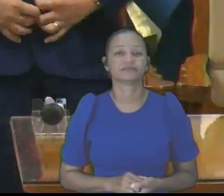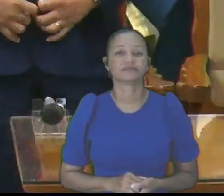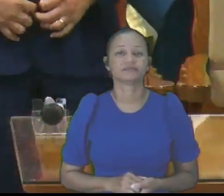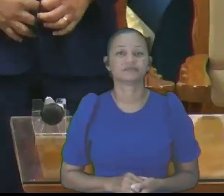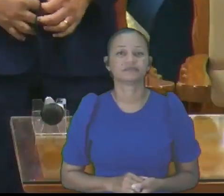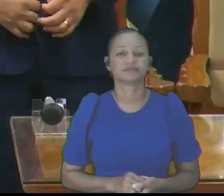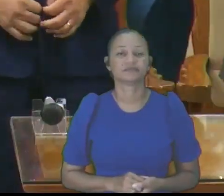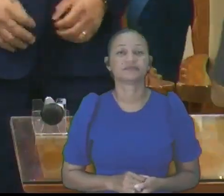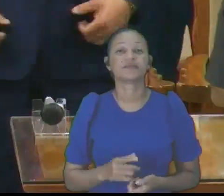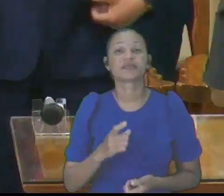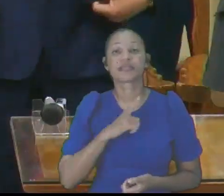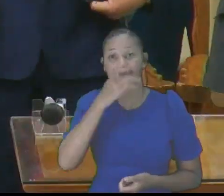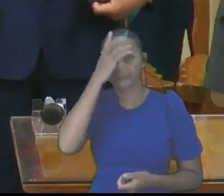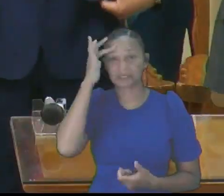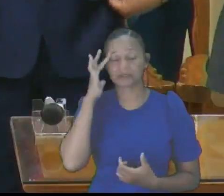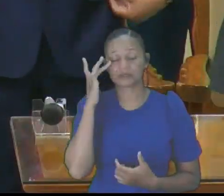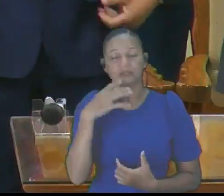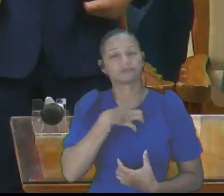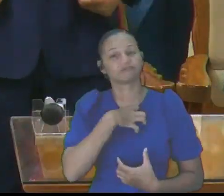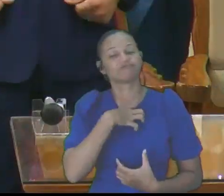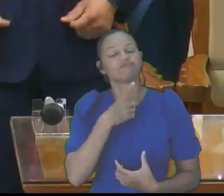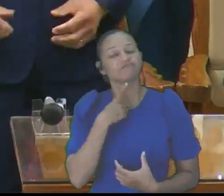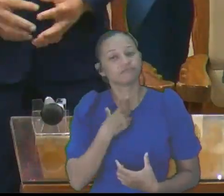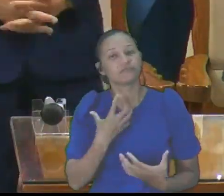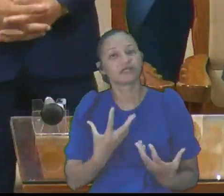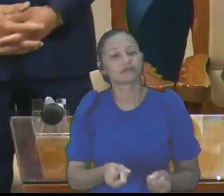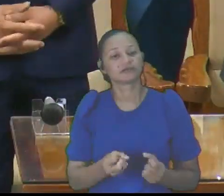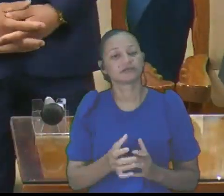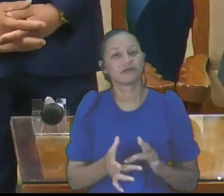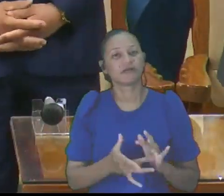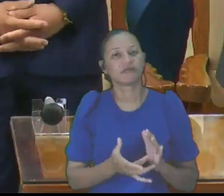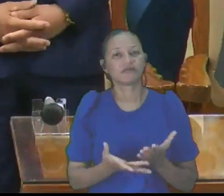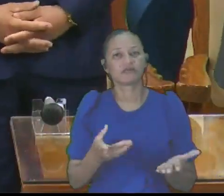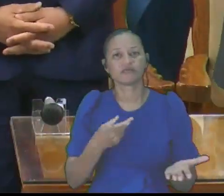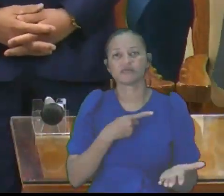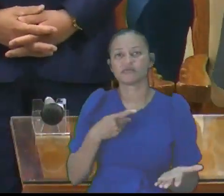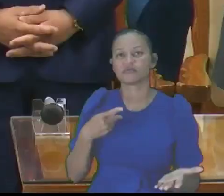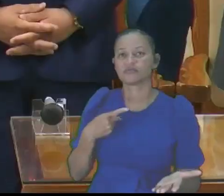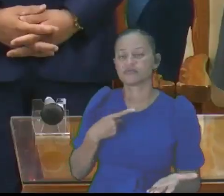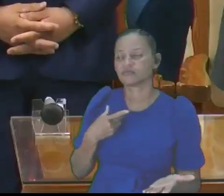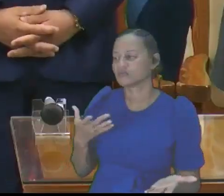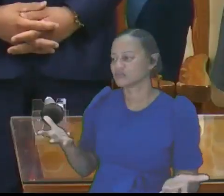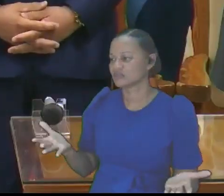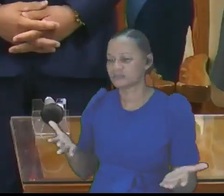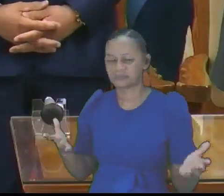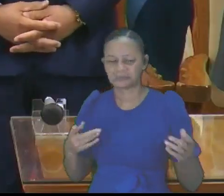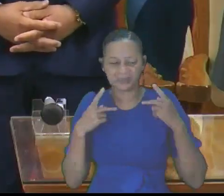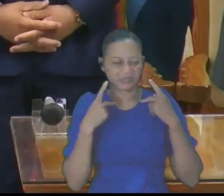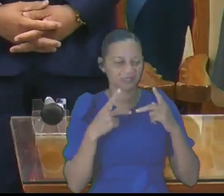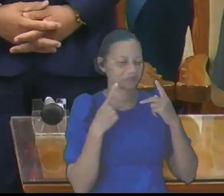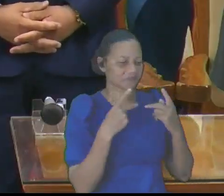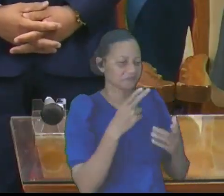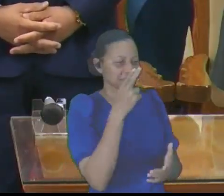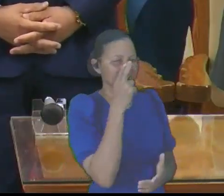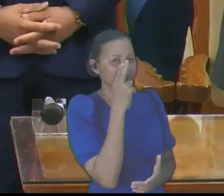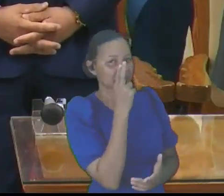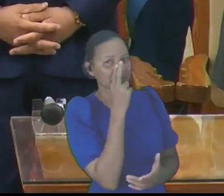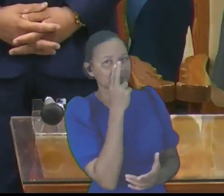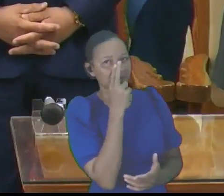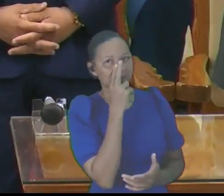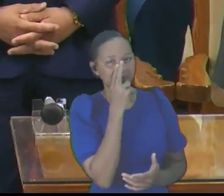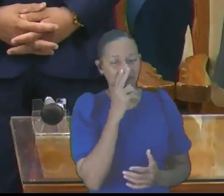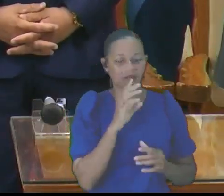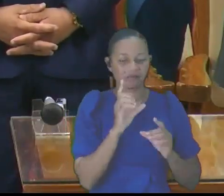Glória a Deus. Tem alguém para Jesus nessa noite, irmãos? Mas pastor, hoje a palavra foi para crente. A palavra foi